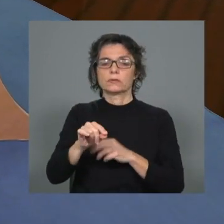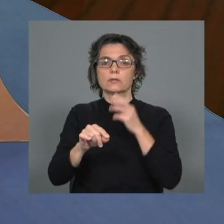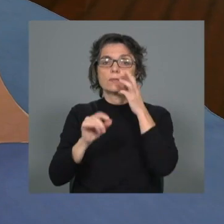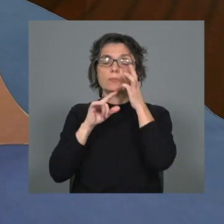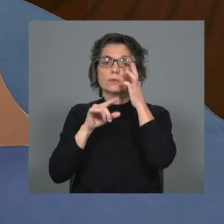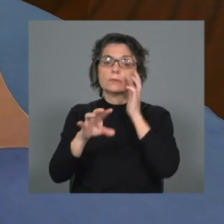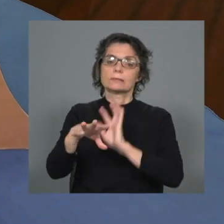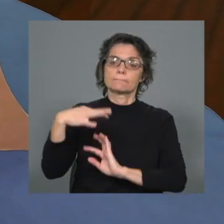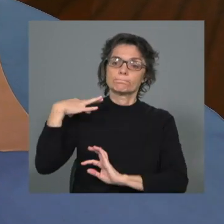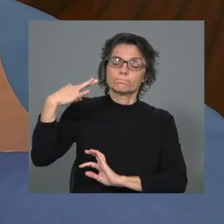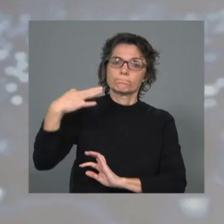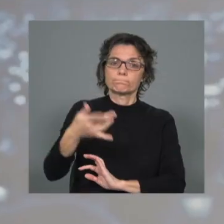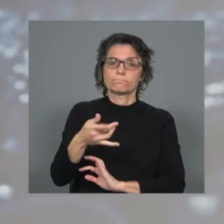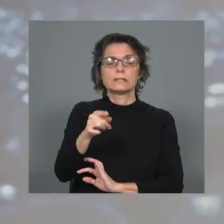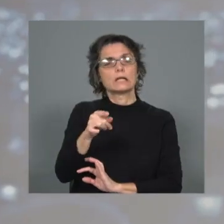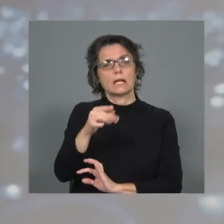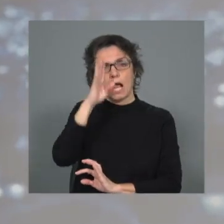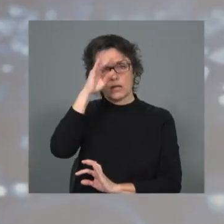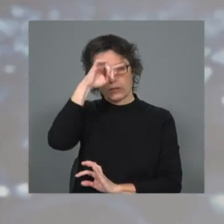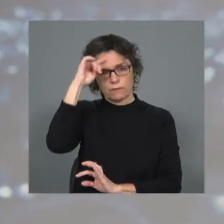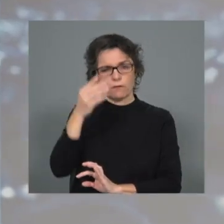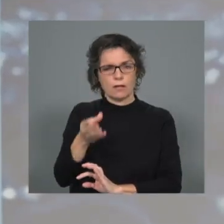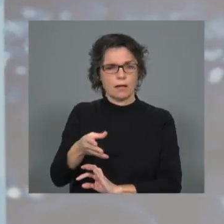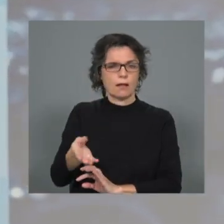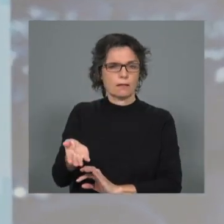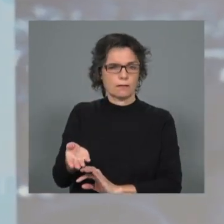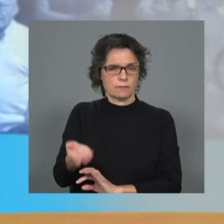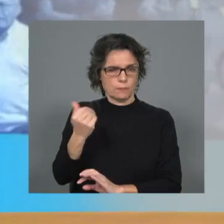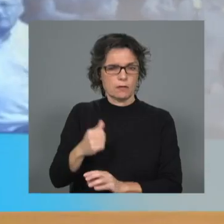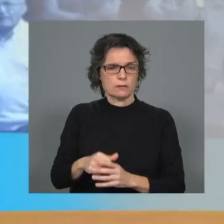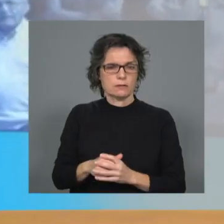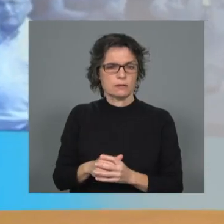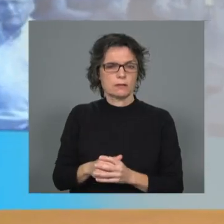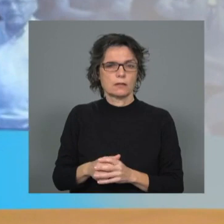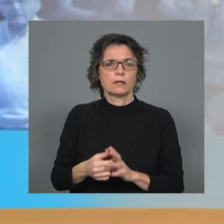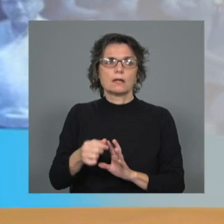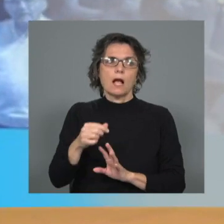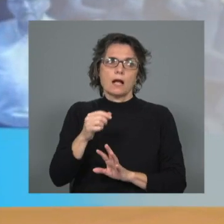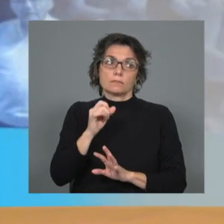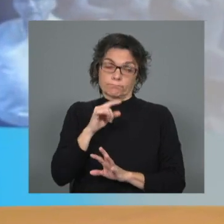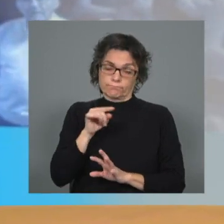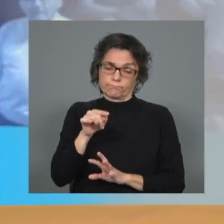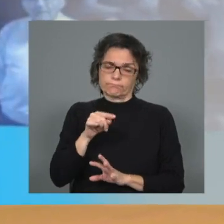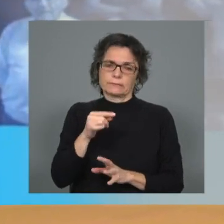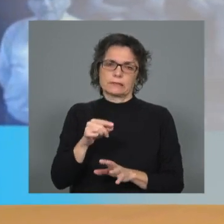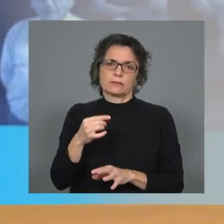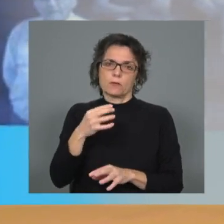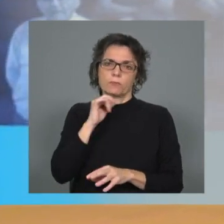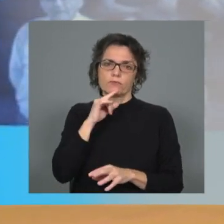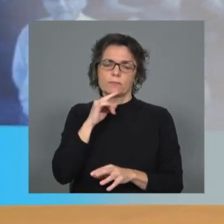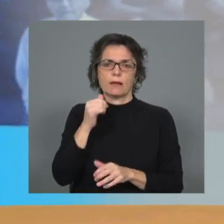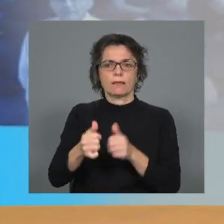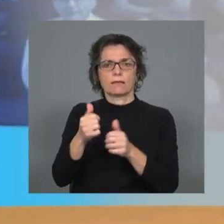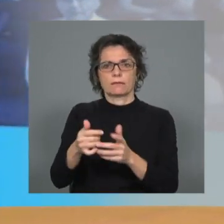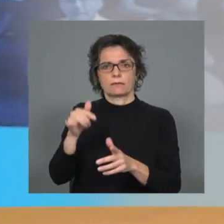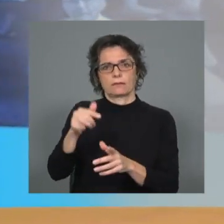eleito. Aí os constrangimentos são maiores? Os constrangimentos ainda são bastante mais, digamos que poderá ser mais